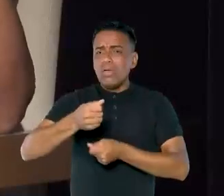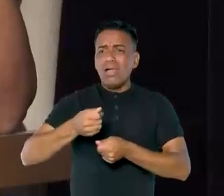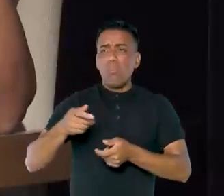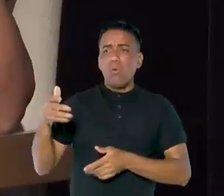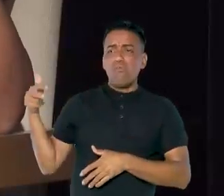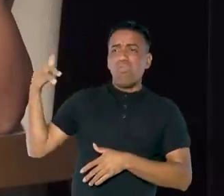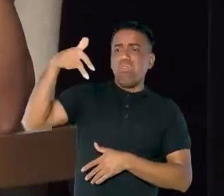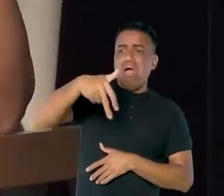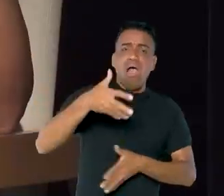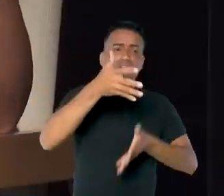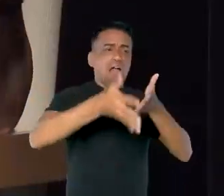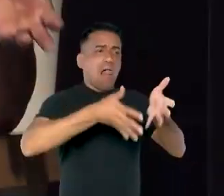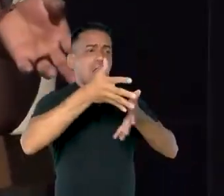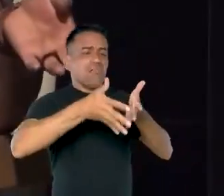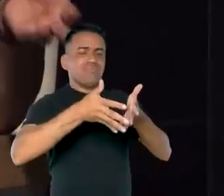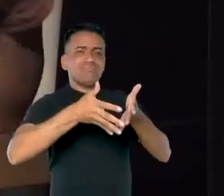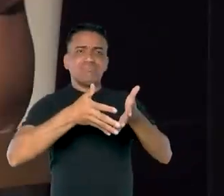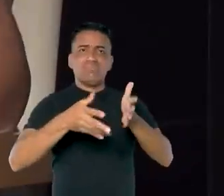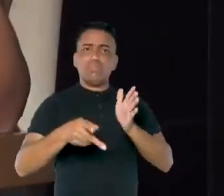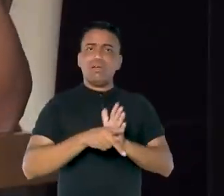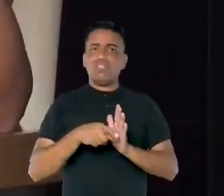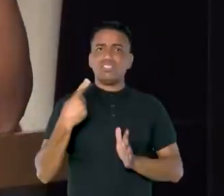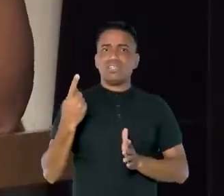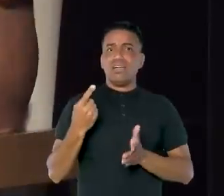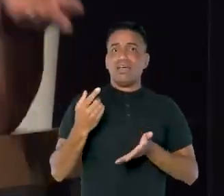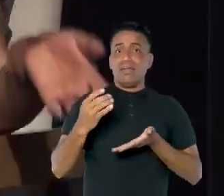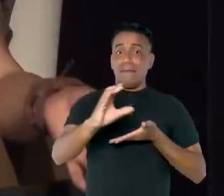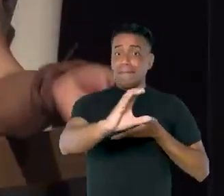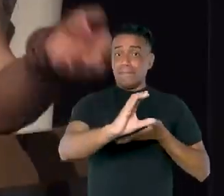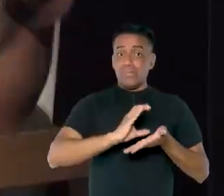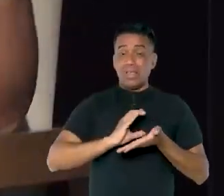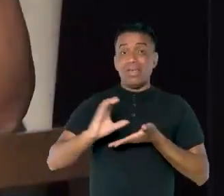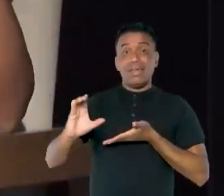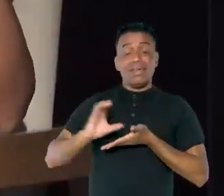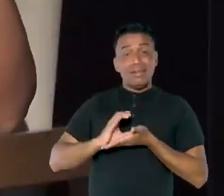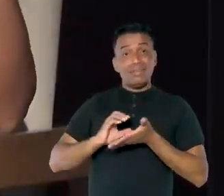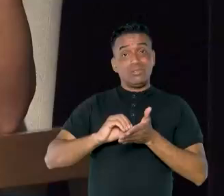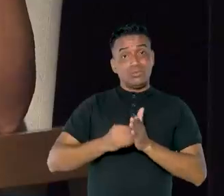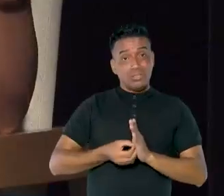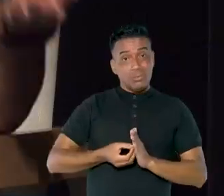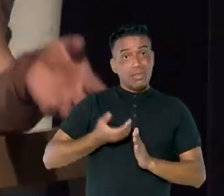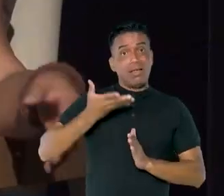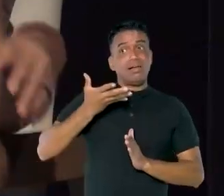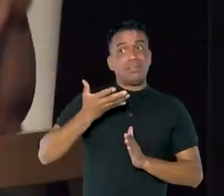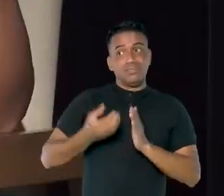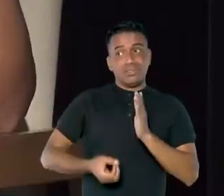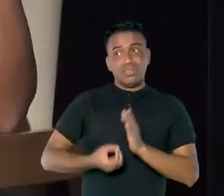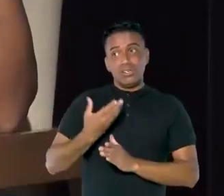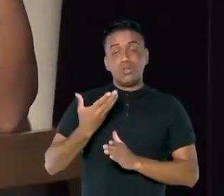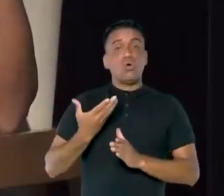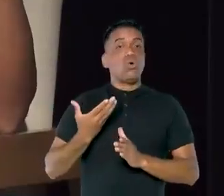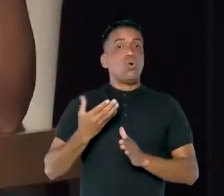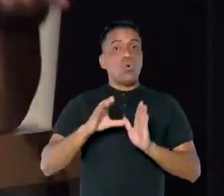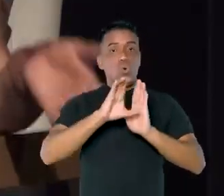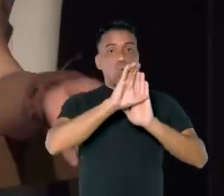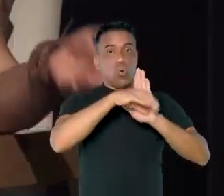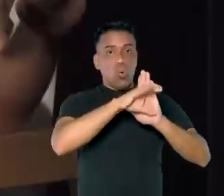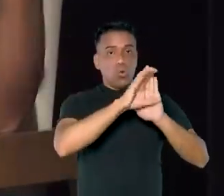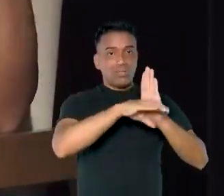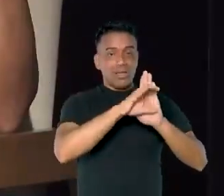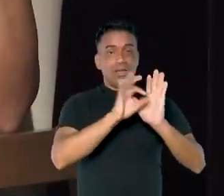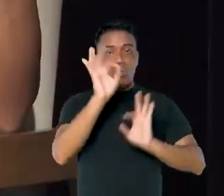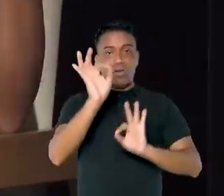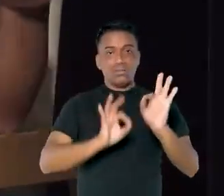bioeconomia, e a gente falava geração de renda, a gente falava de sustentabilidade, a gente criou conceito, a gente